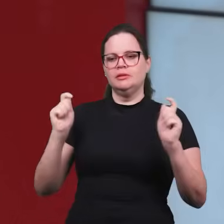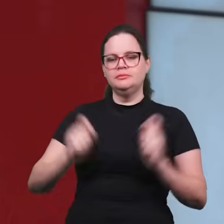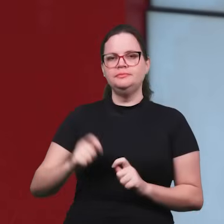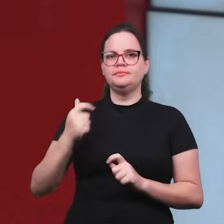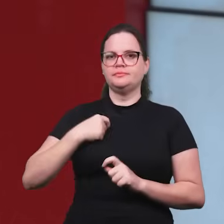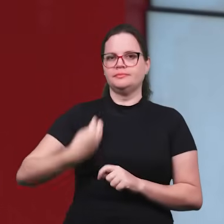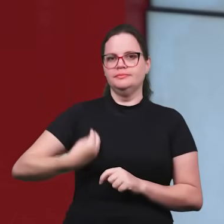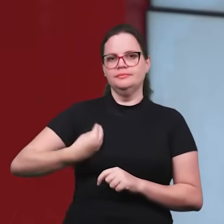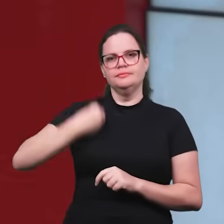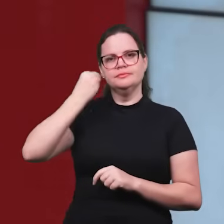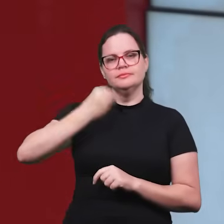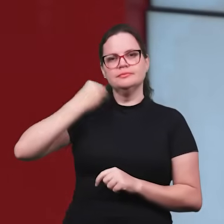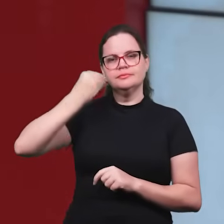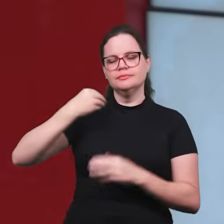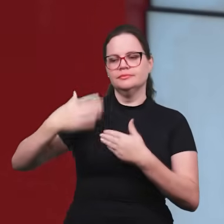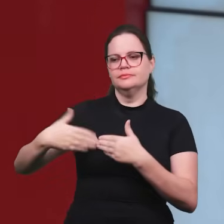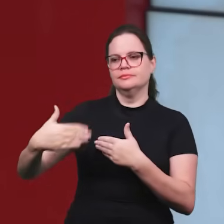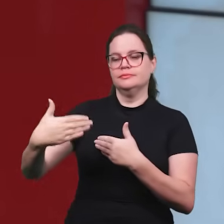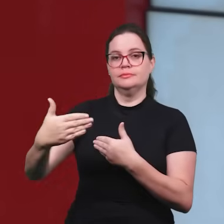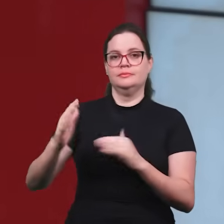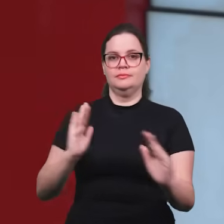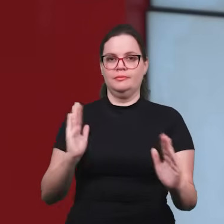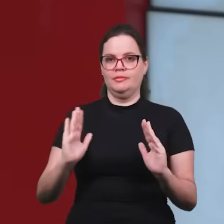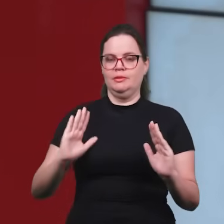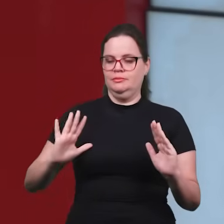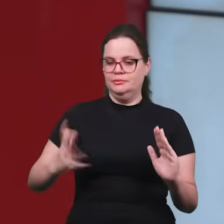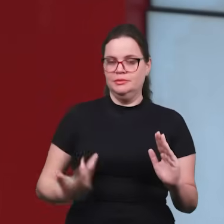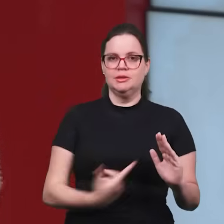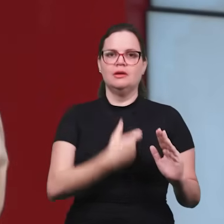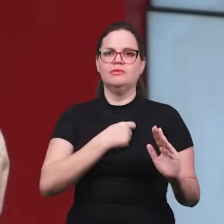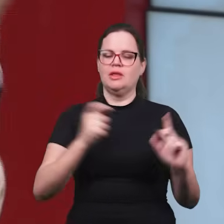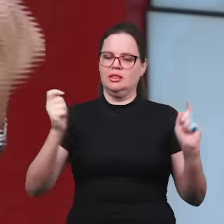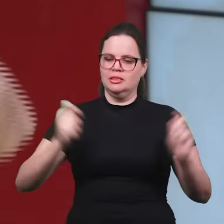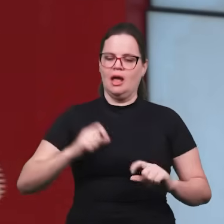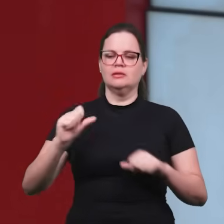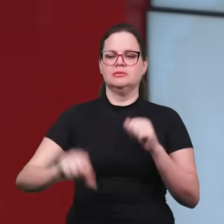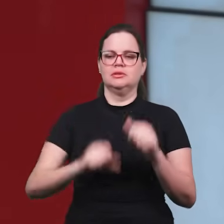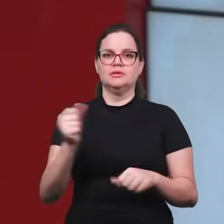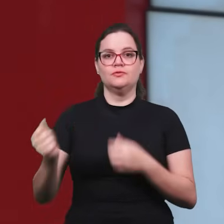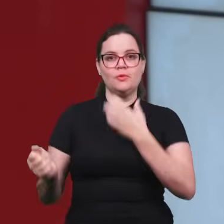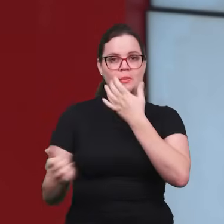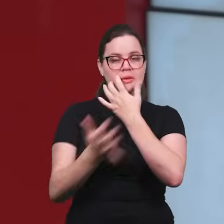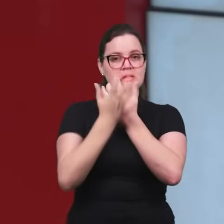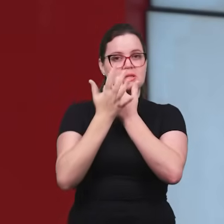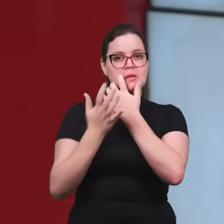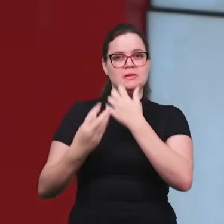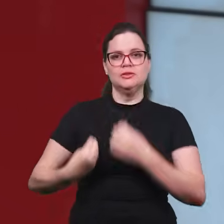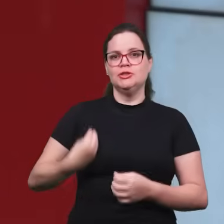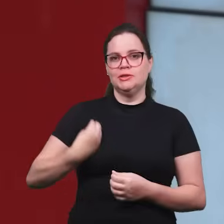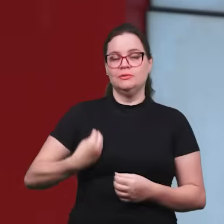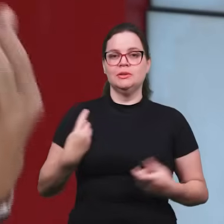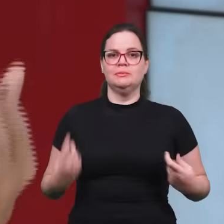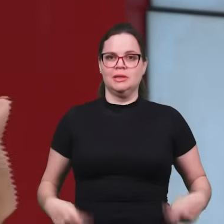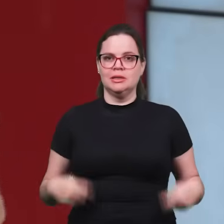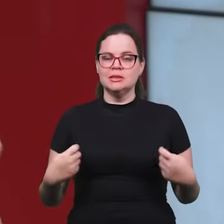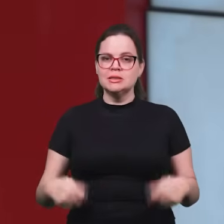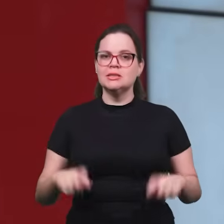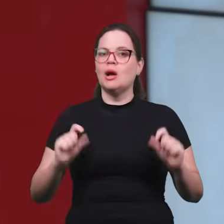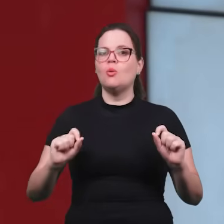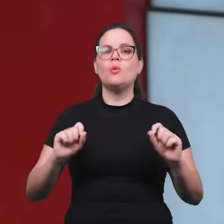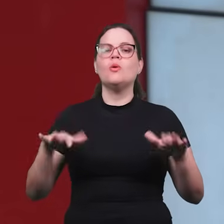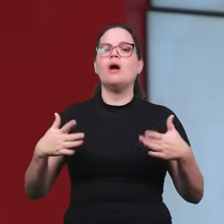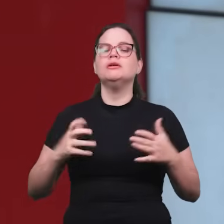se aprofundar nesse processo de salvação e realmente viver uma transformação de vida, é necessário essa